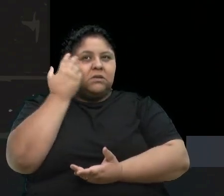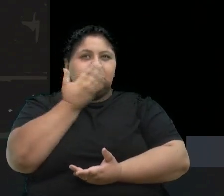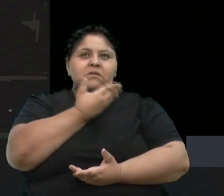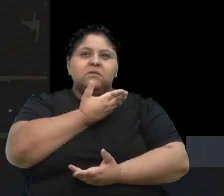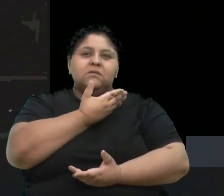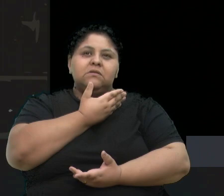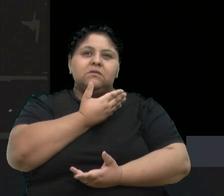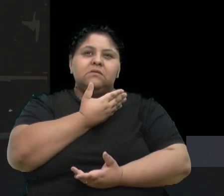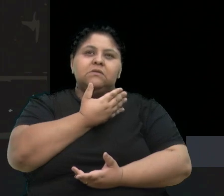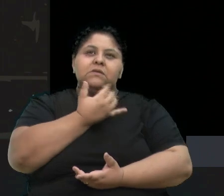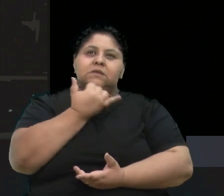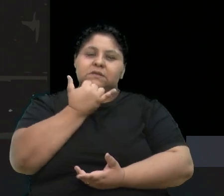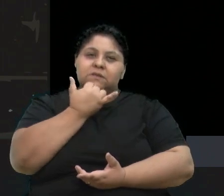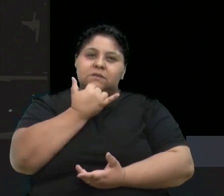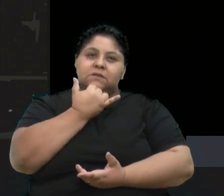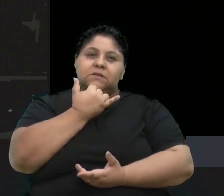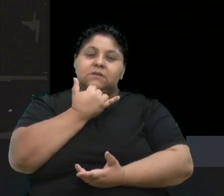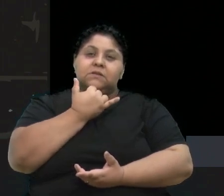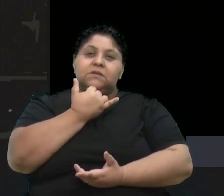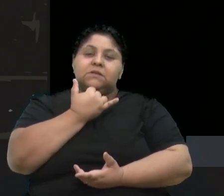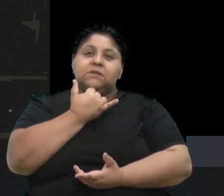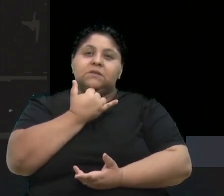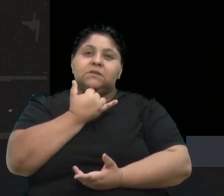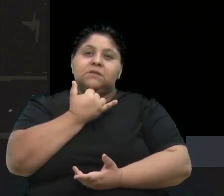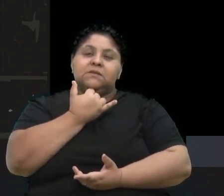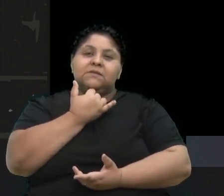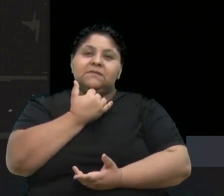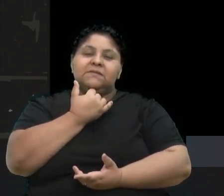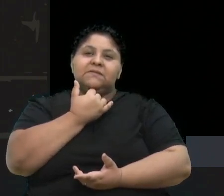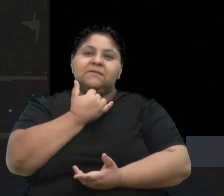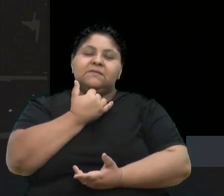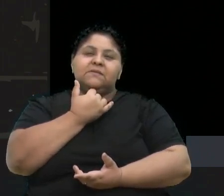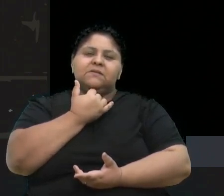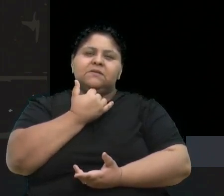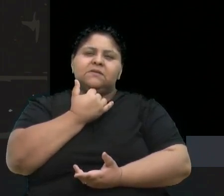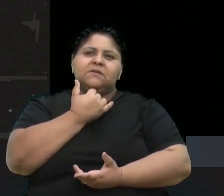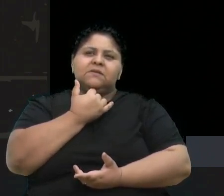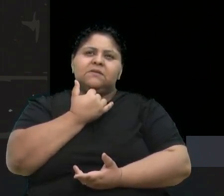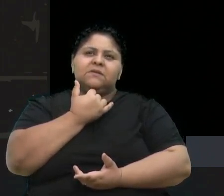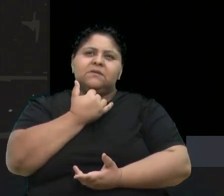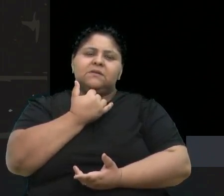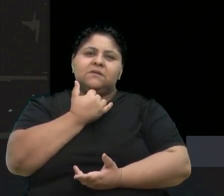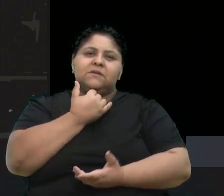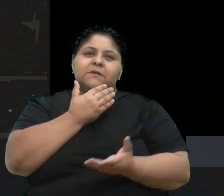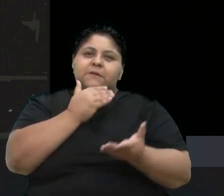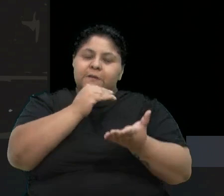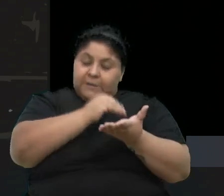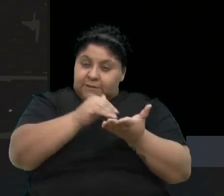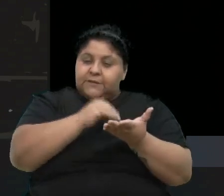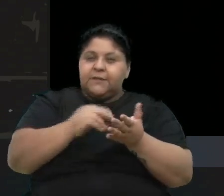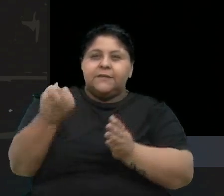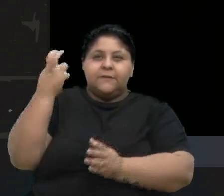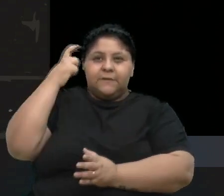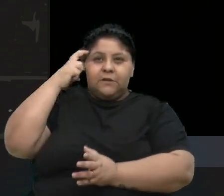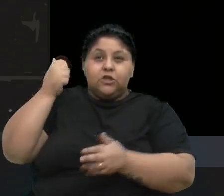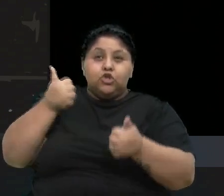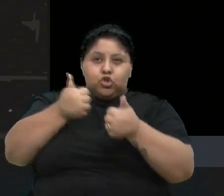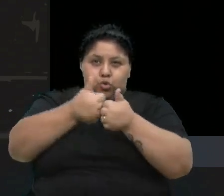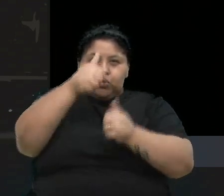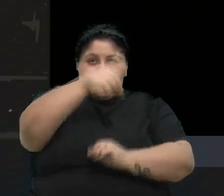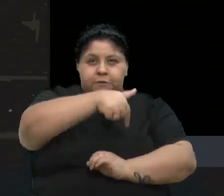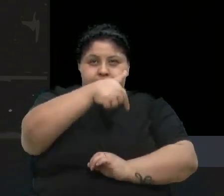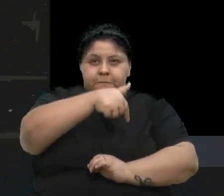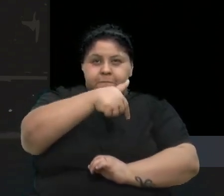Vereador, desculpa, mas merecia ser secretário. E a secretária da Cultura estava aqui na frente do vereador